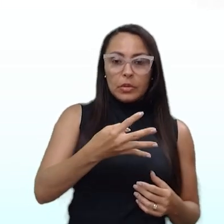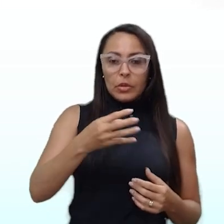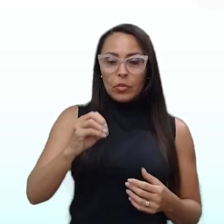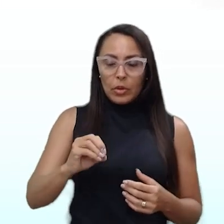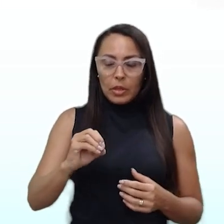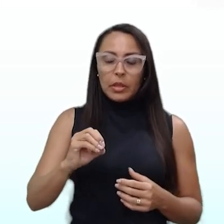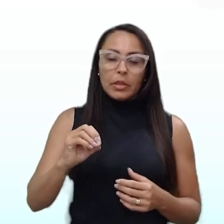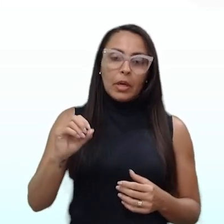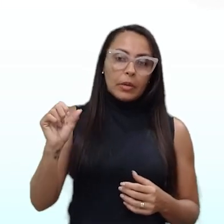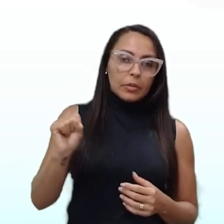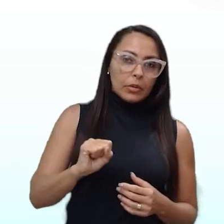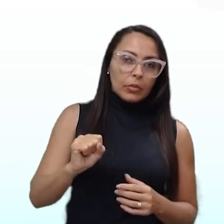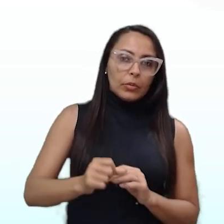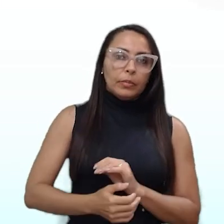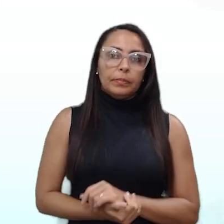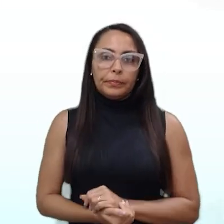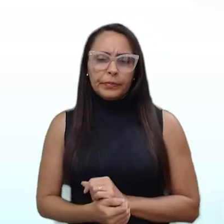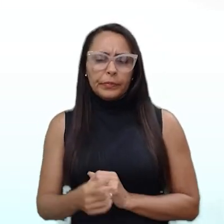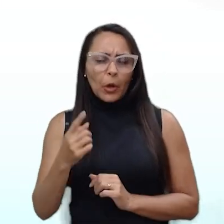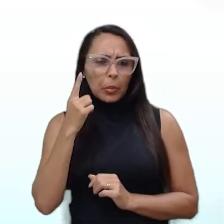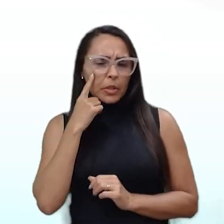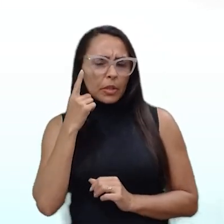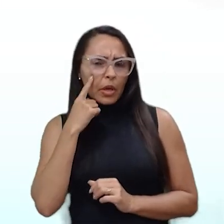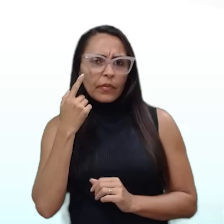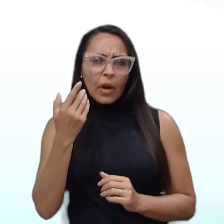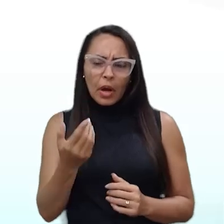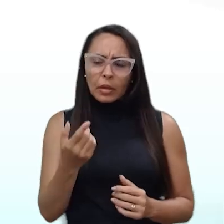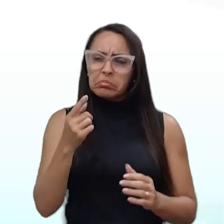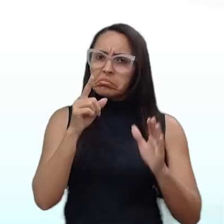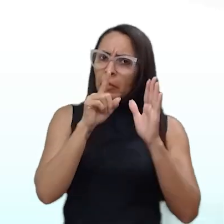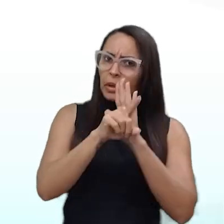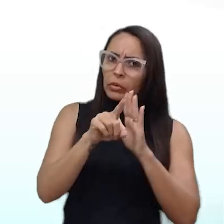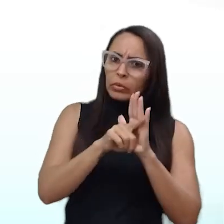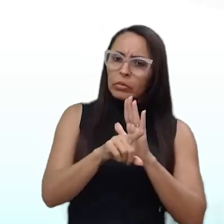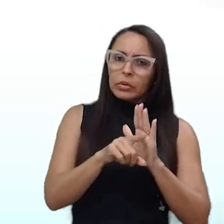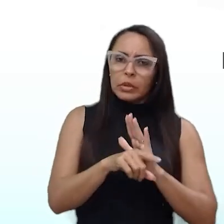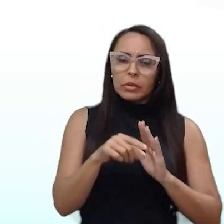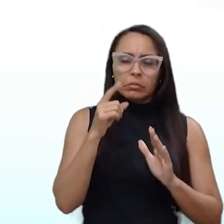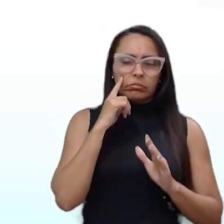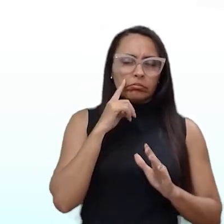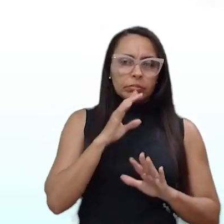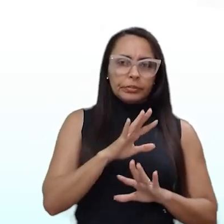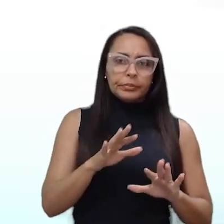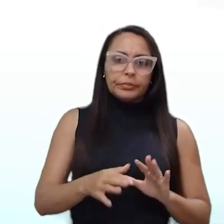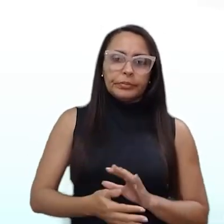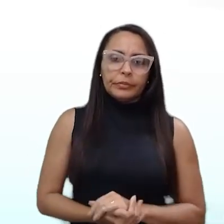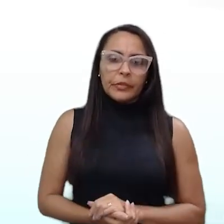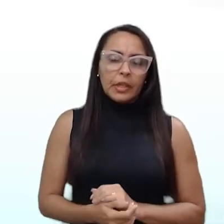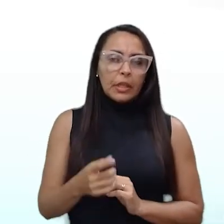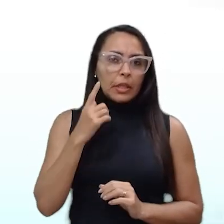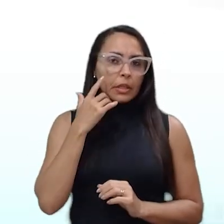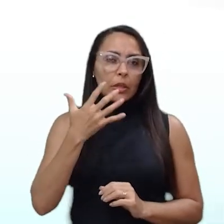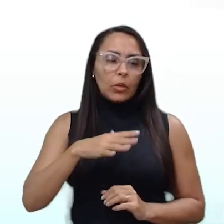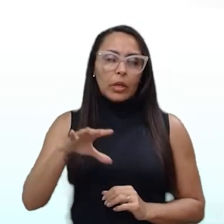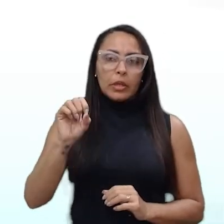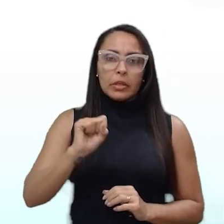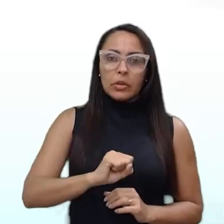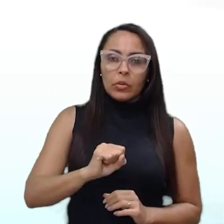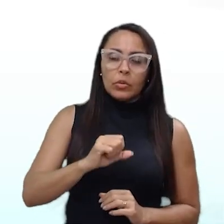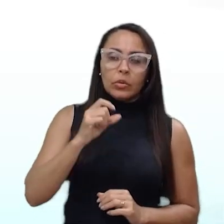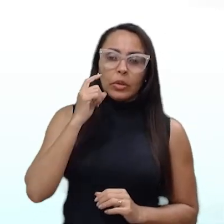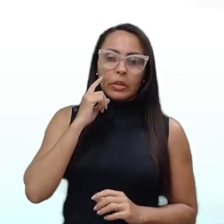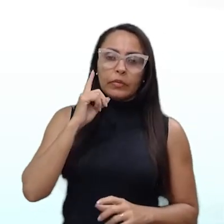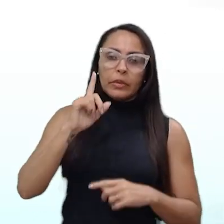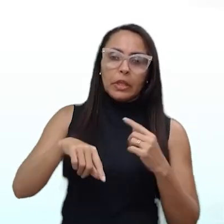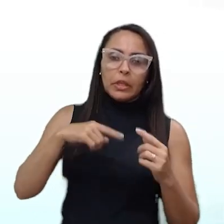240 segundos. Aí você vai observar se a questão ela deu em segundos ou não. Bom, como ele não quer em segundos, ele quer em minutos, a